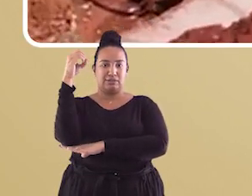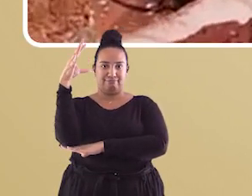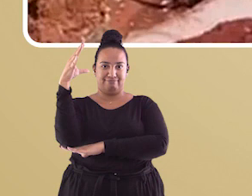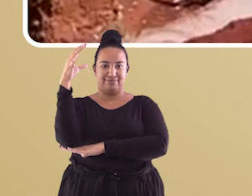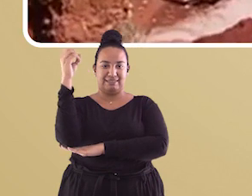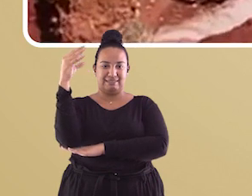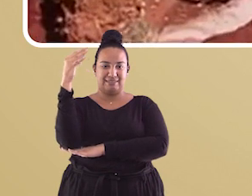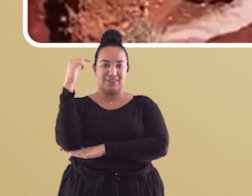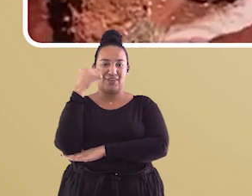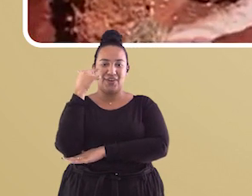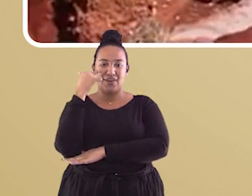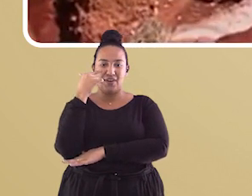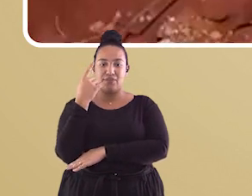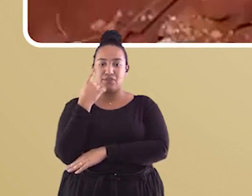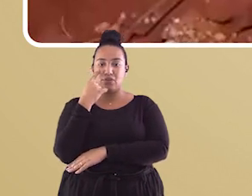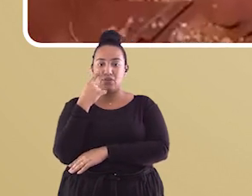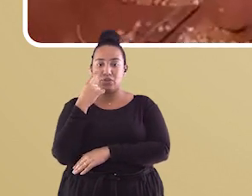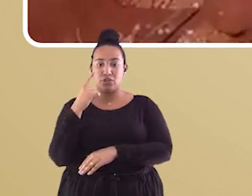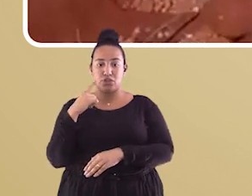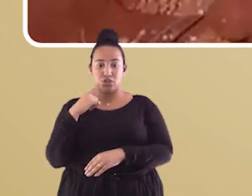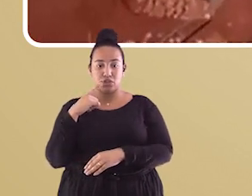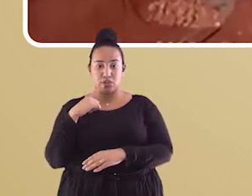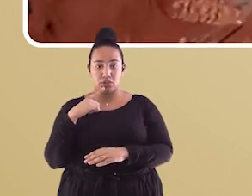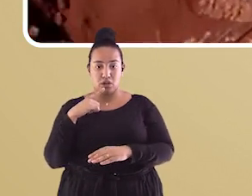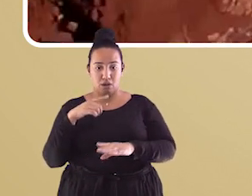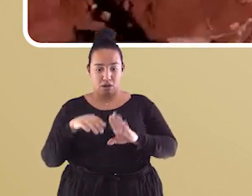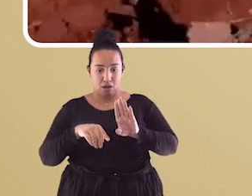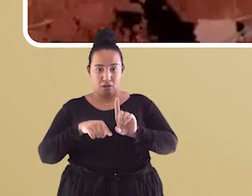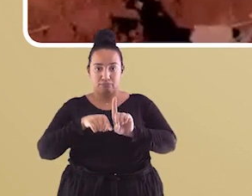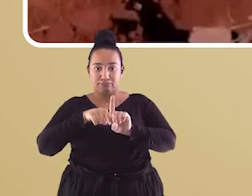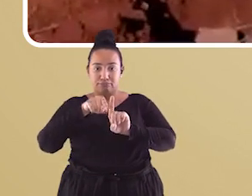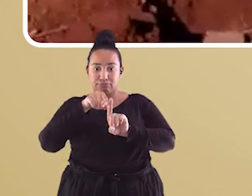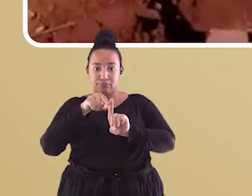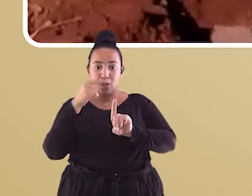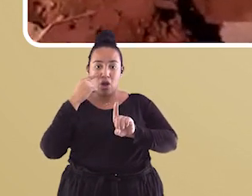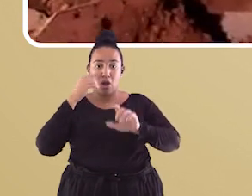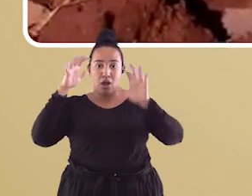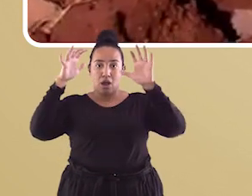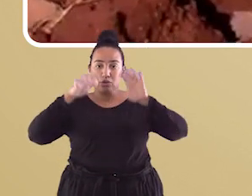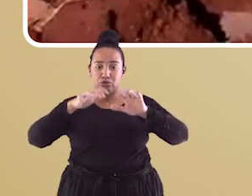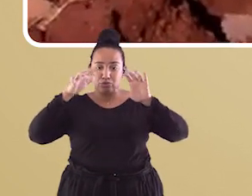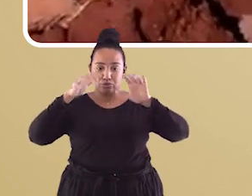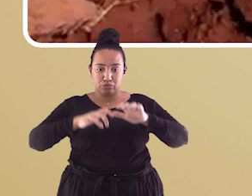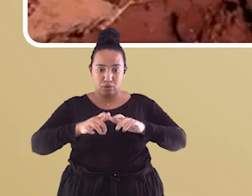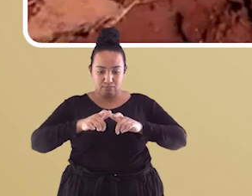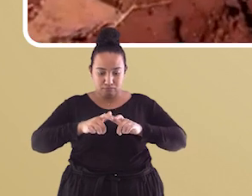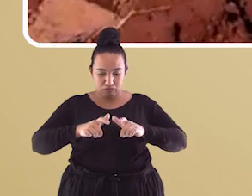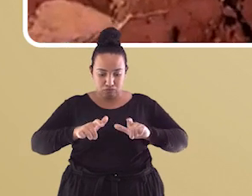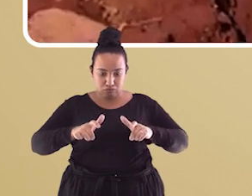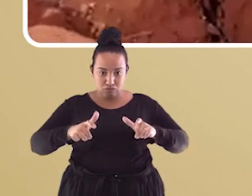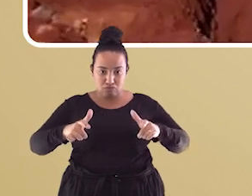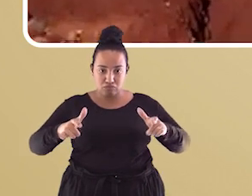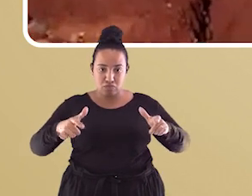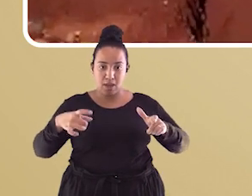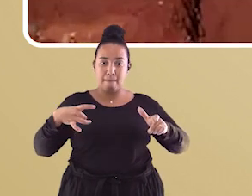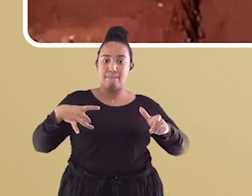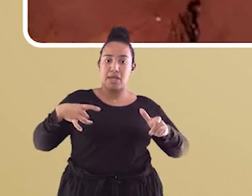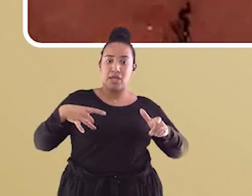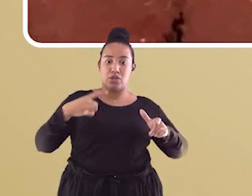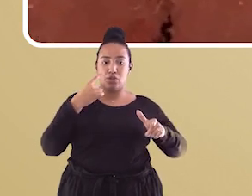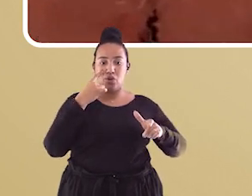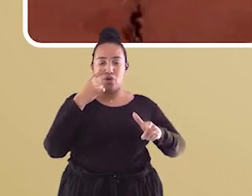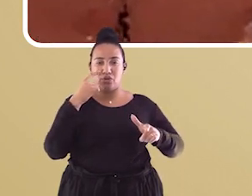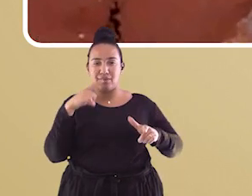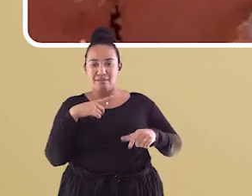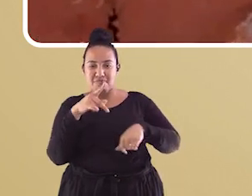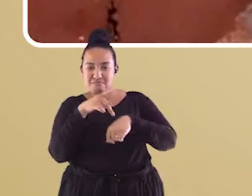era toda uma faixa aqui, nessa altura que eu tô aqui, e aí a chuva foi abrindo o buraco, e o medo de vocês até colocaram aqui algumas